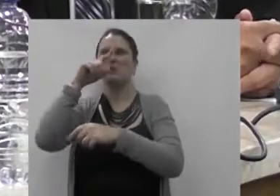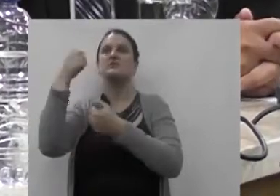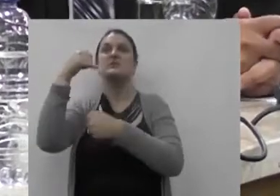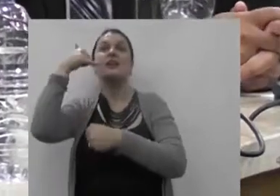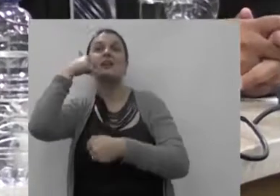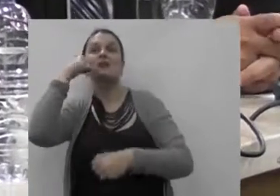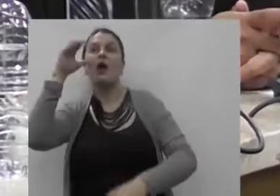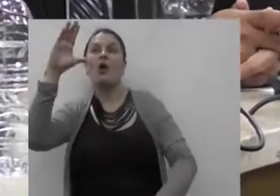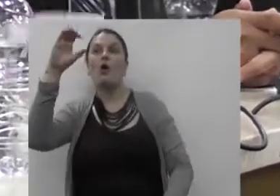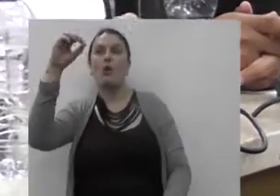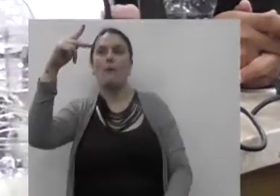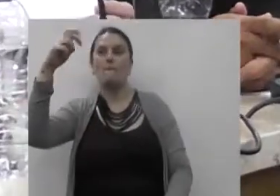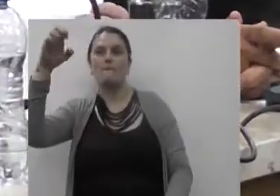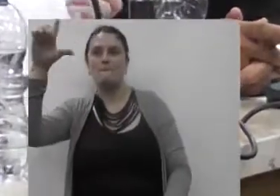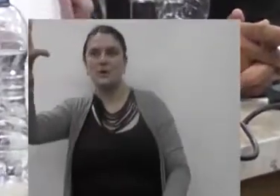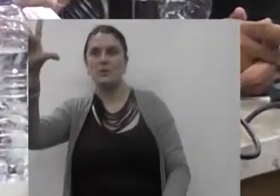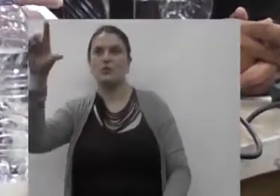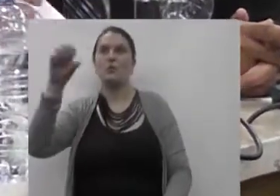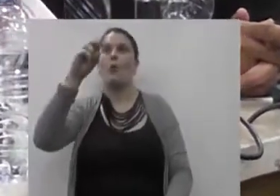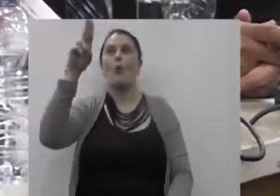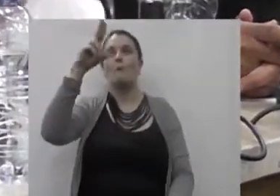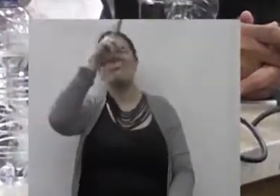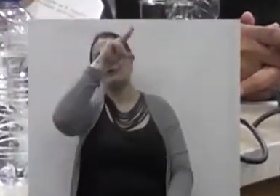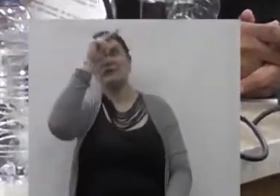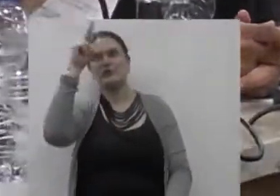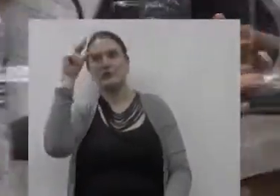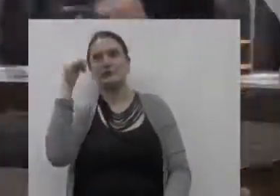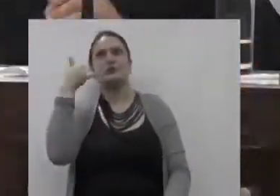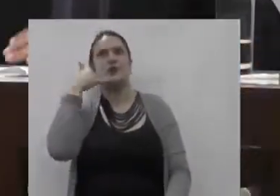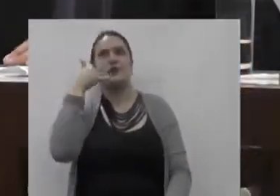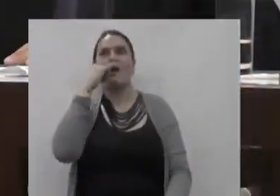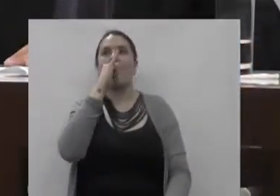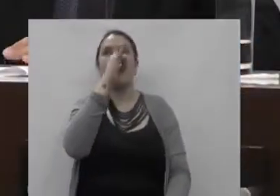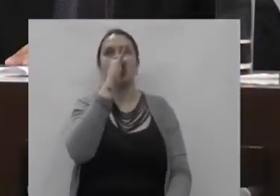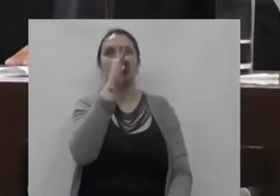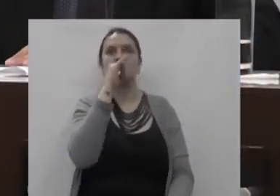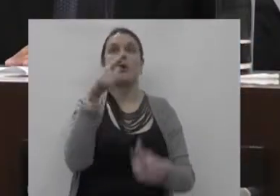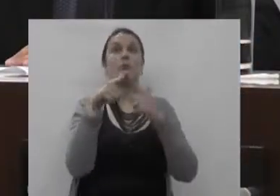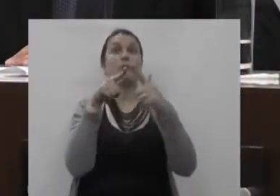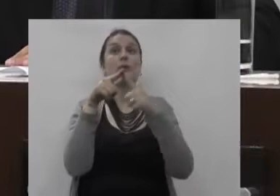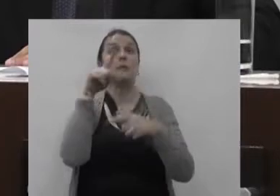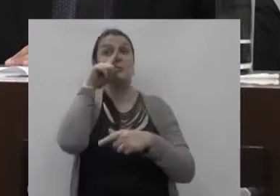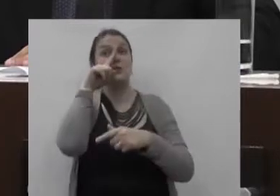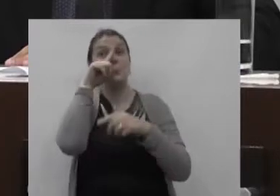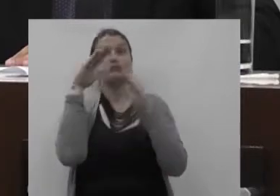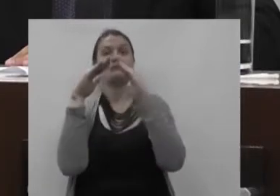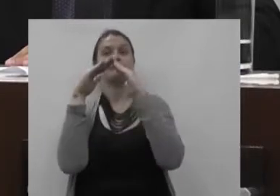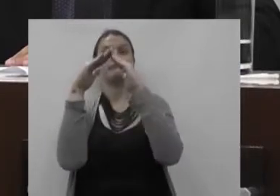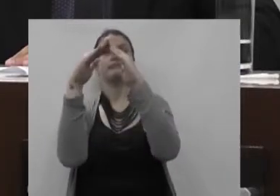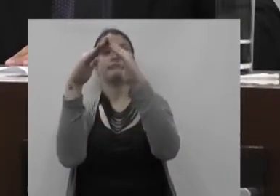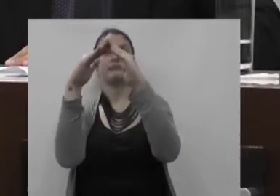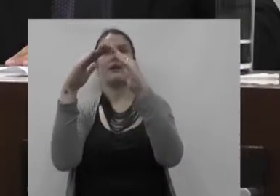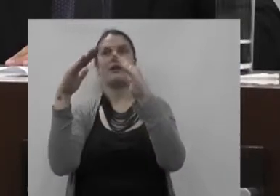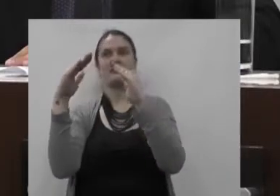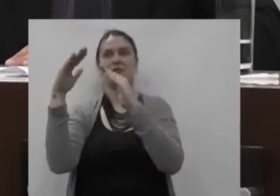pela presença de todos. Obrigado, presidente. Continua livre a palavra.